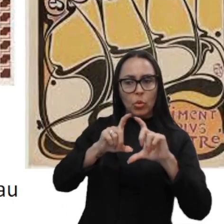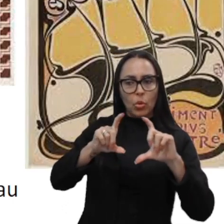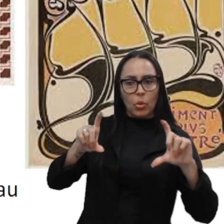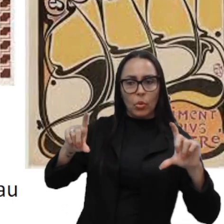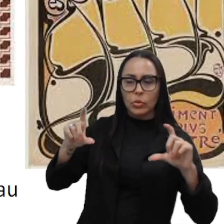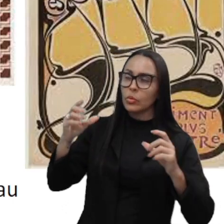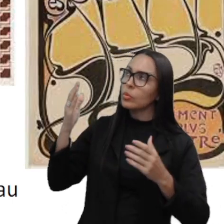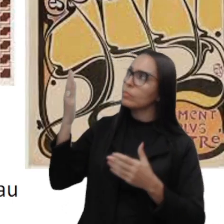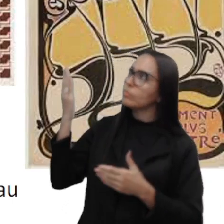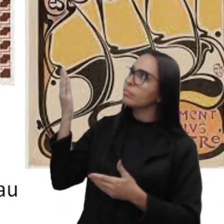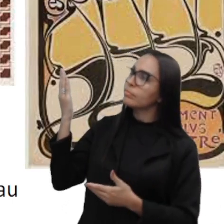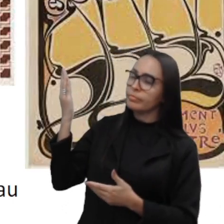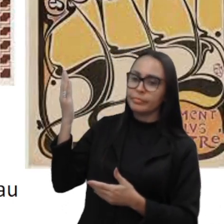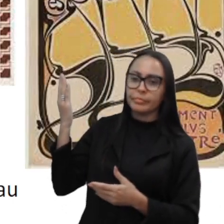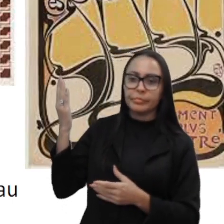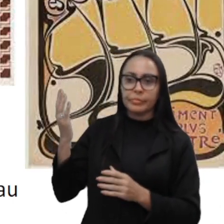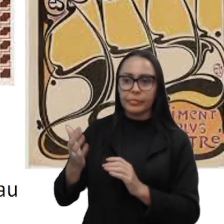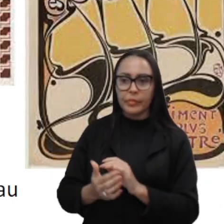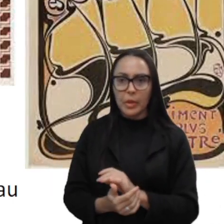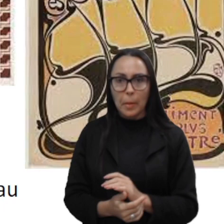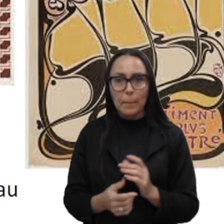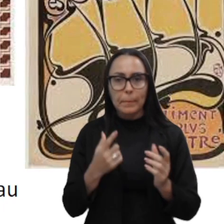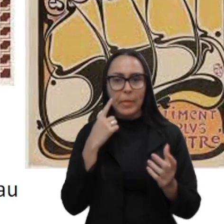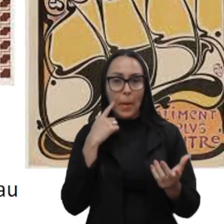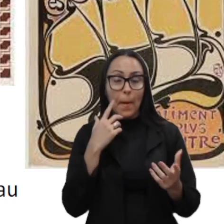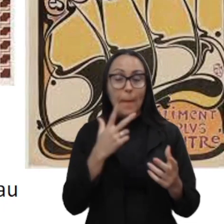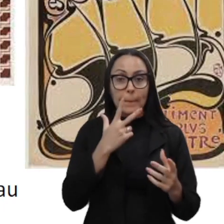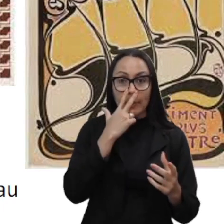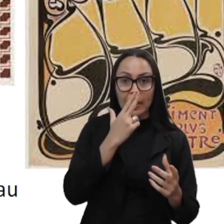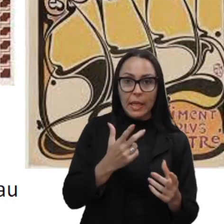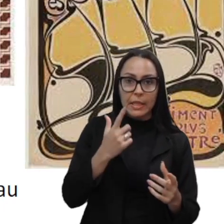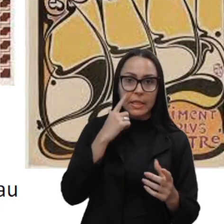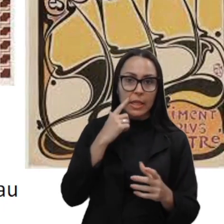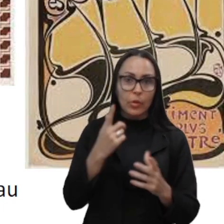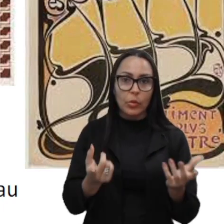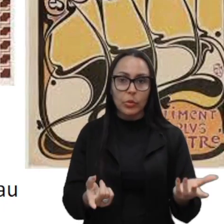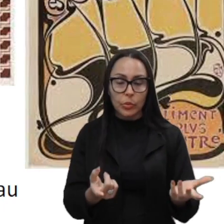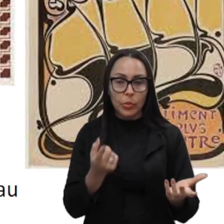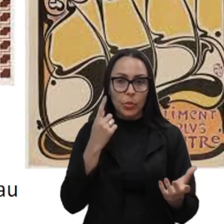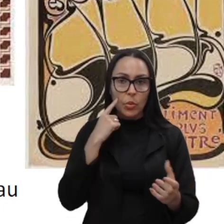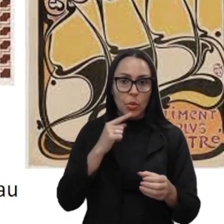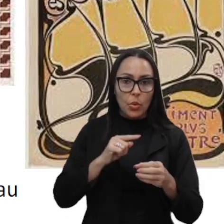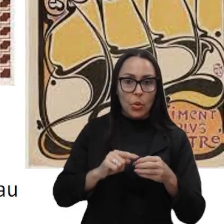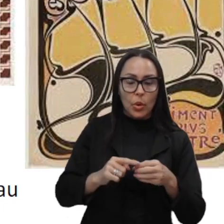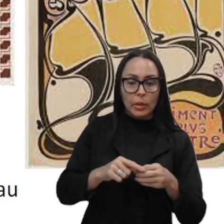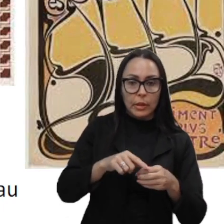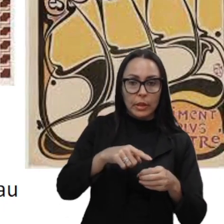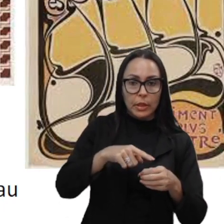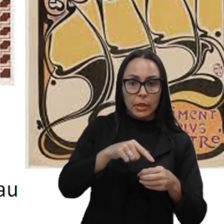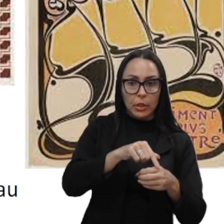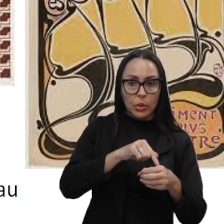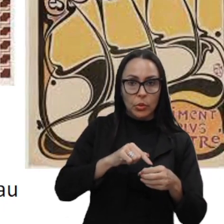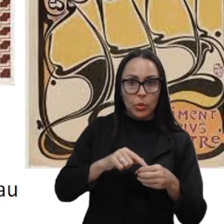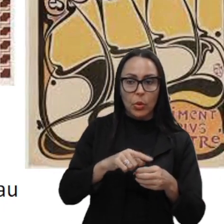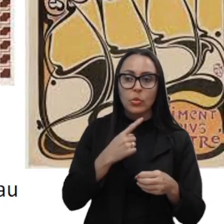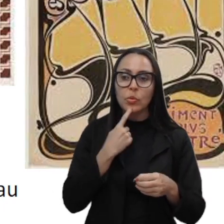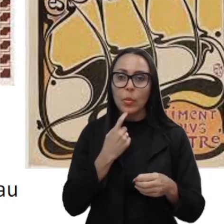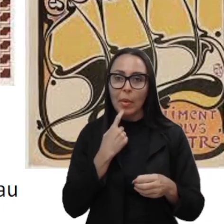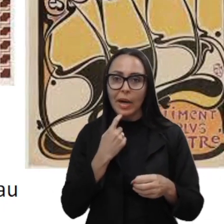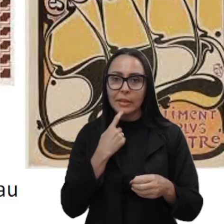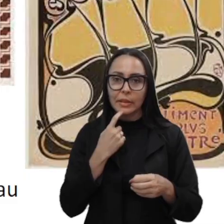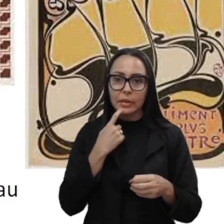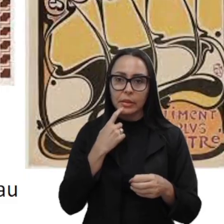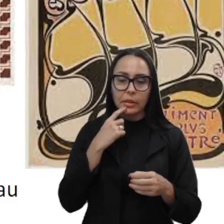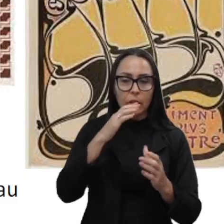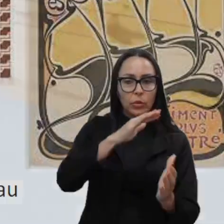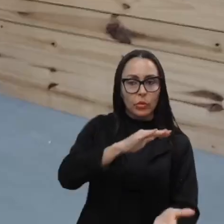não me engano, esse rótulo é de um extrato de tomate. Então imagine você comprar um extrato de tomate com um rótulo que é quase uma obra de arte. Então